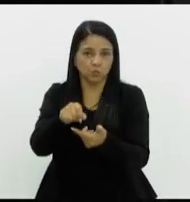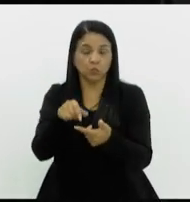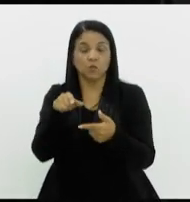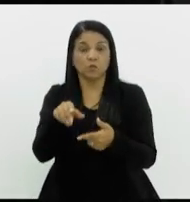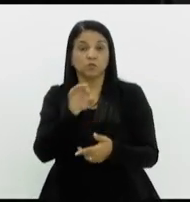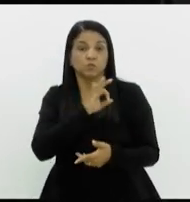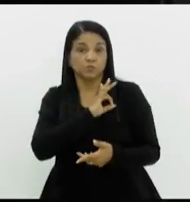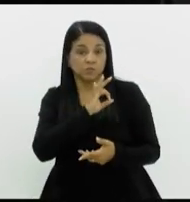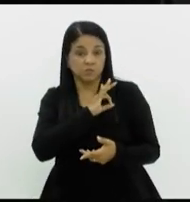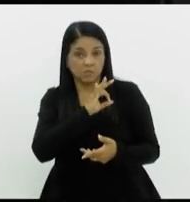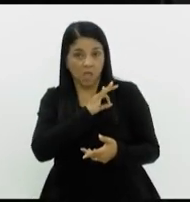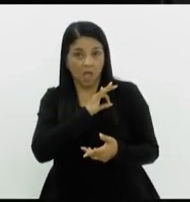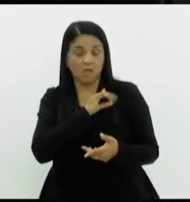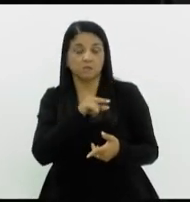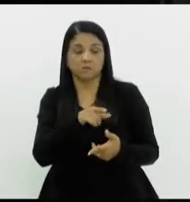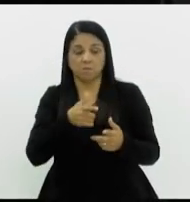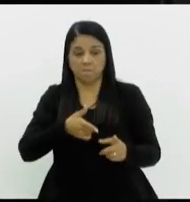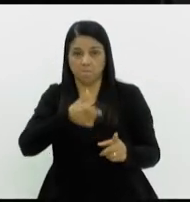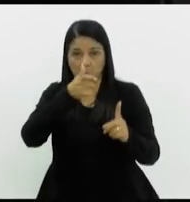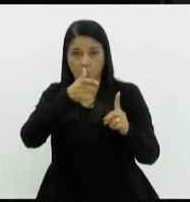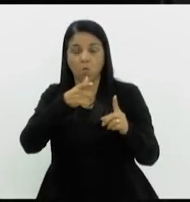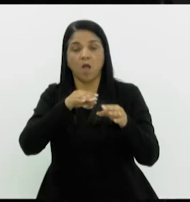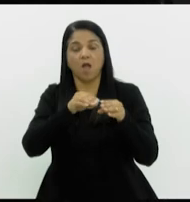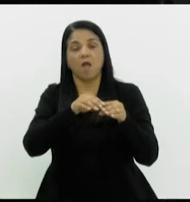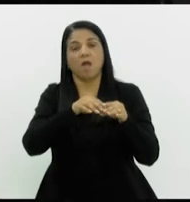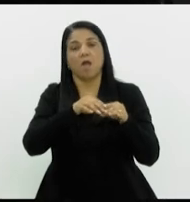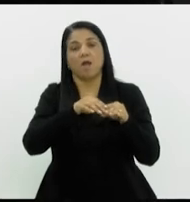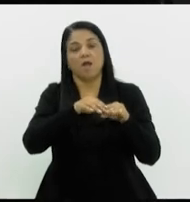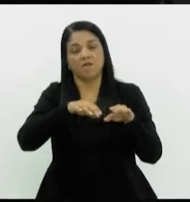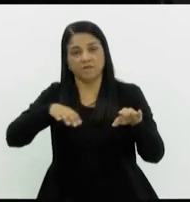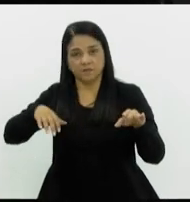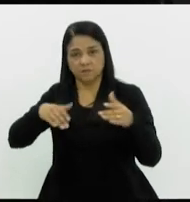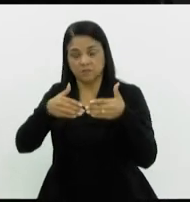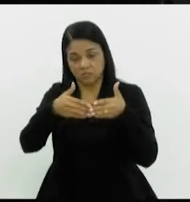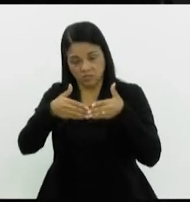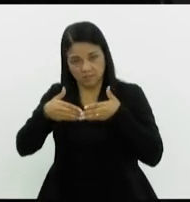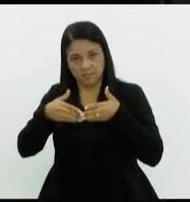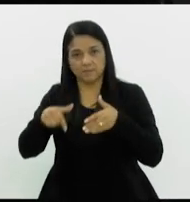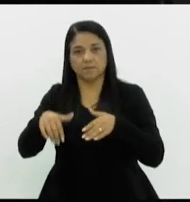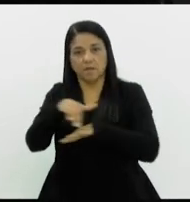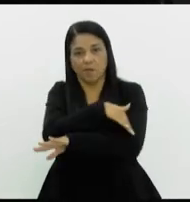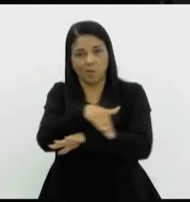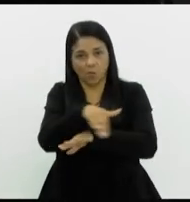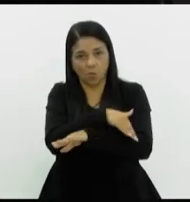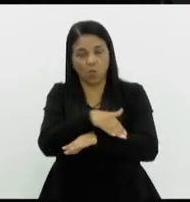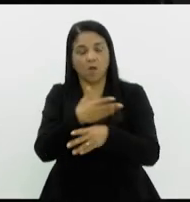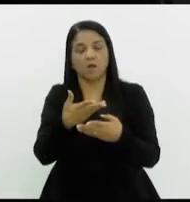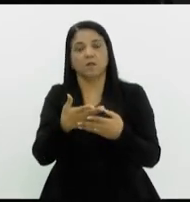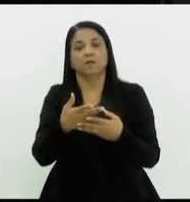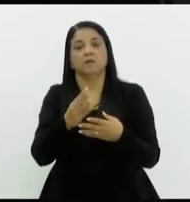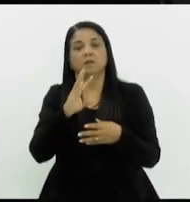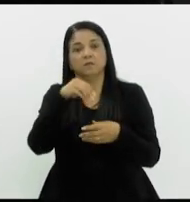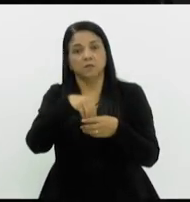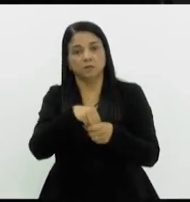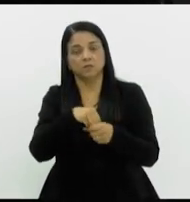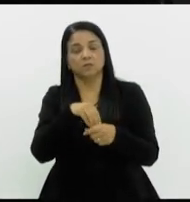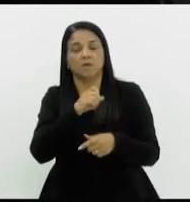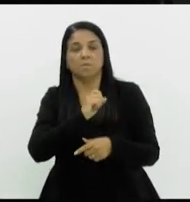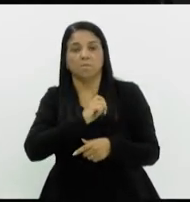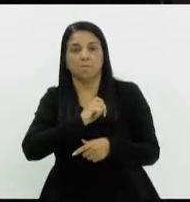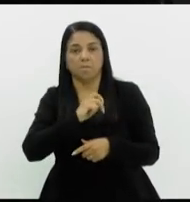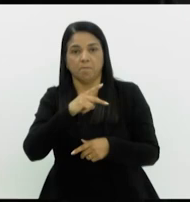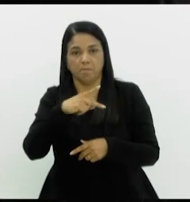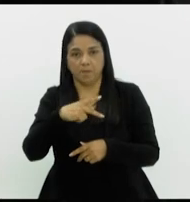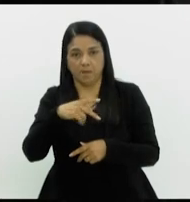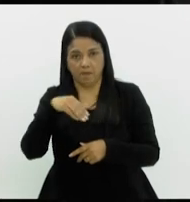continuem afastados das ruas e do serviço da ativa da PM, enquanto o caso não for